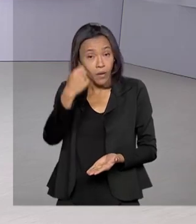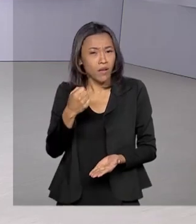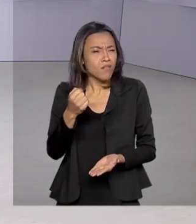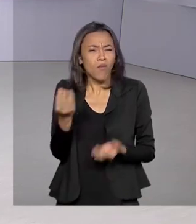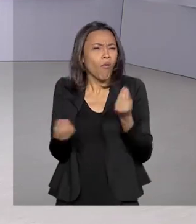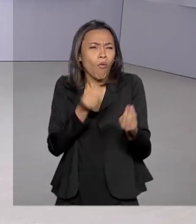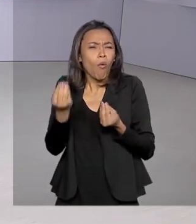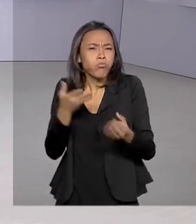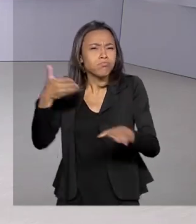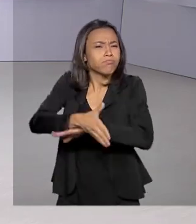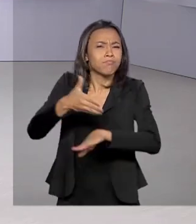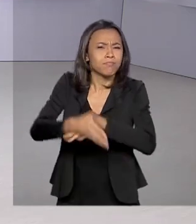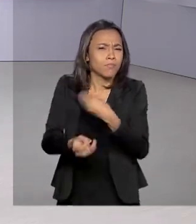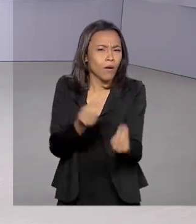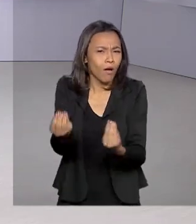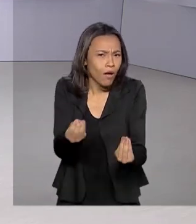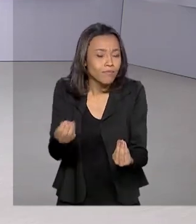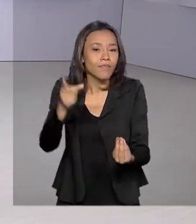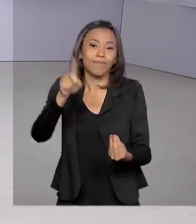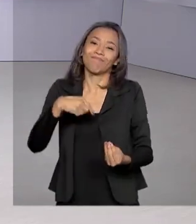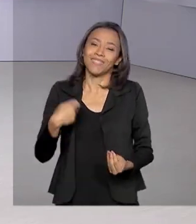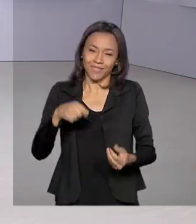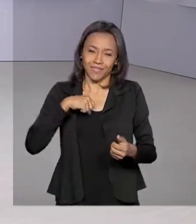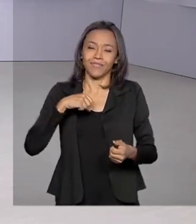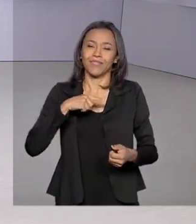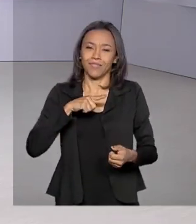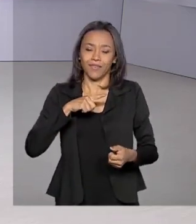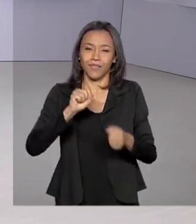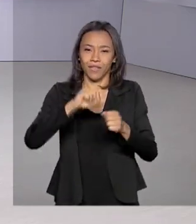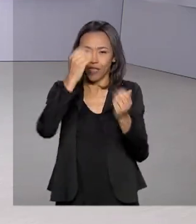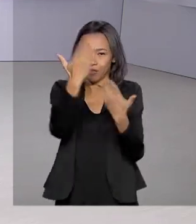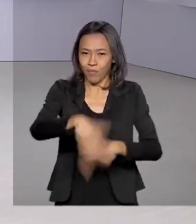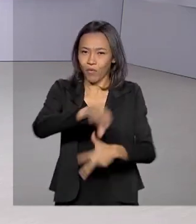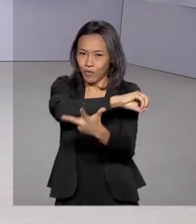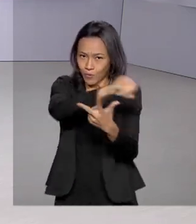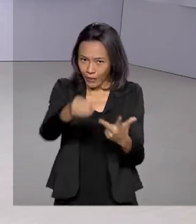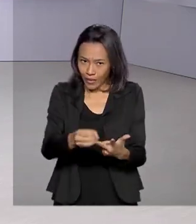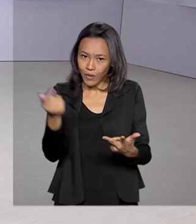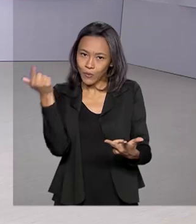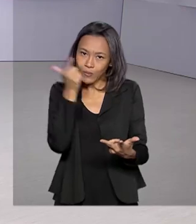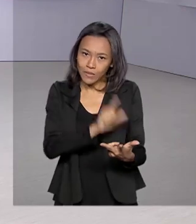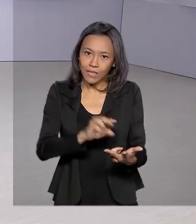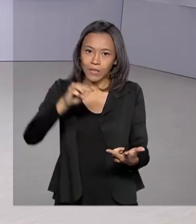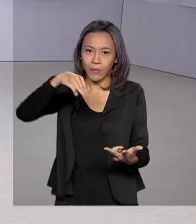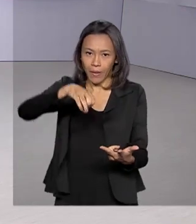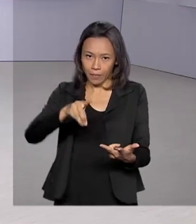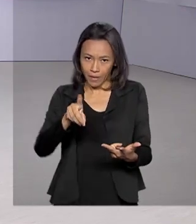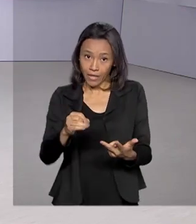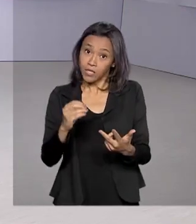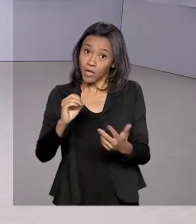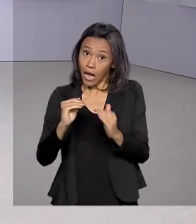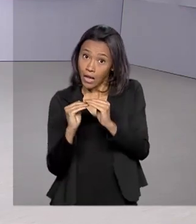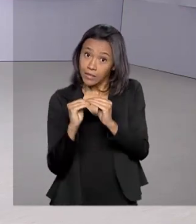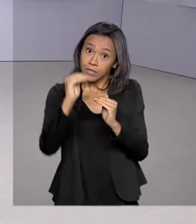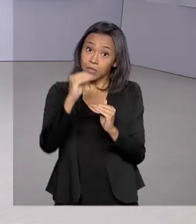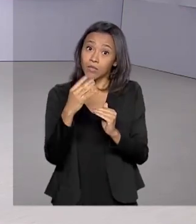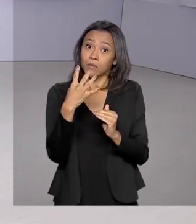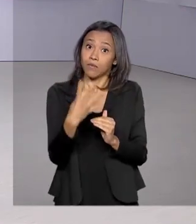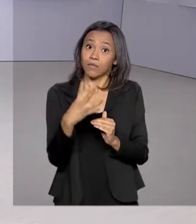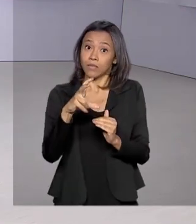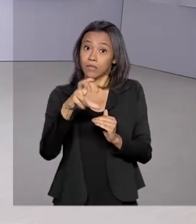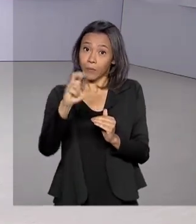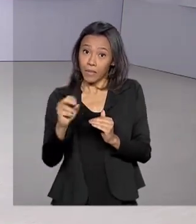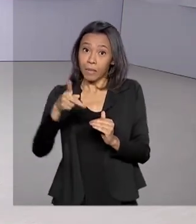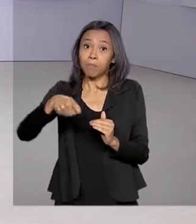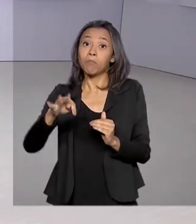financiamento estudantil, o aluno deve ter feito o Enem, alcançado média das notas igual ou superior a 450 pontos,